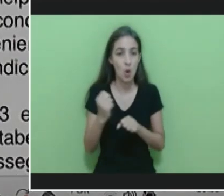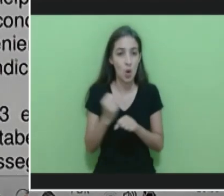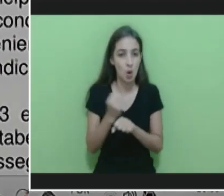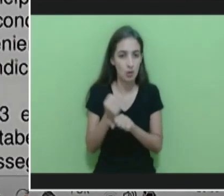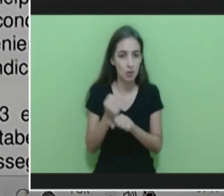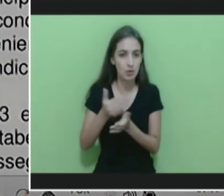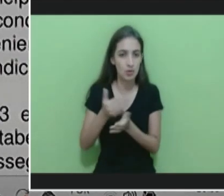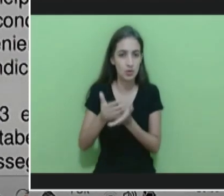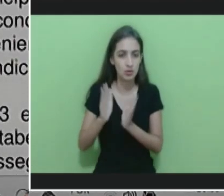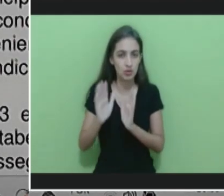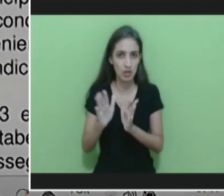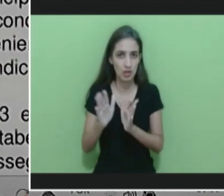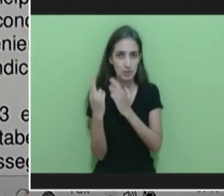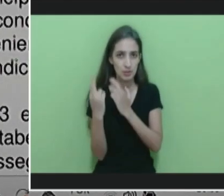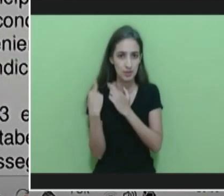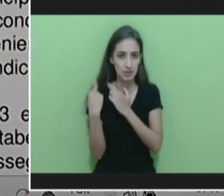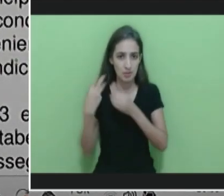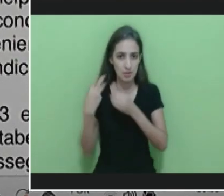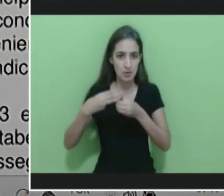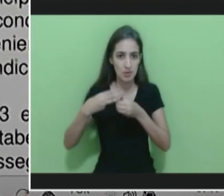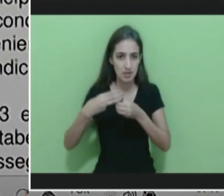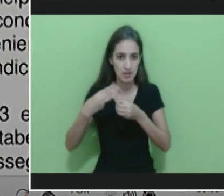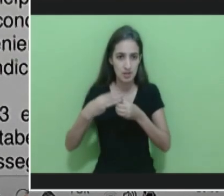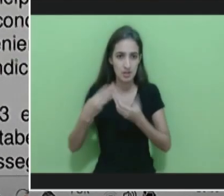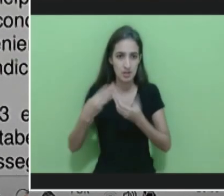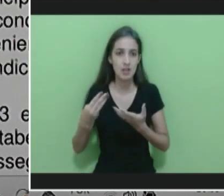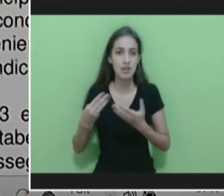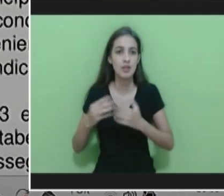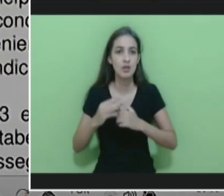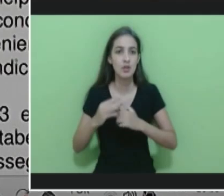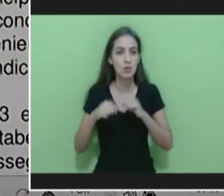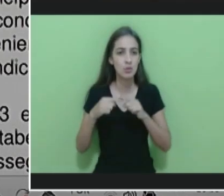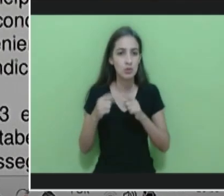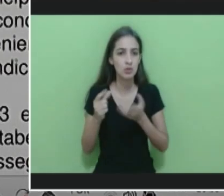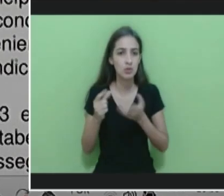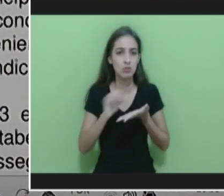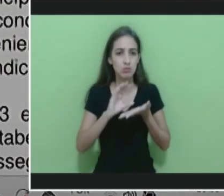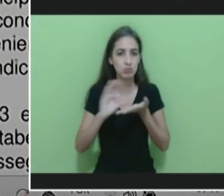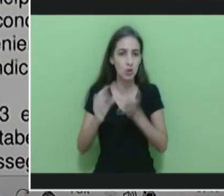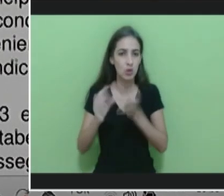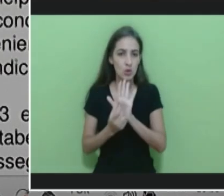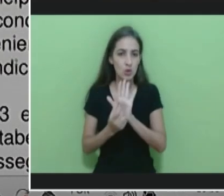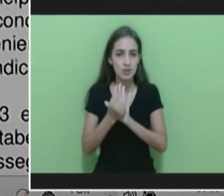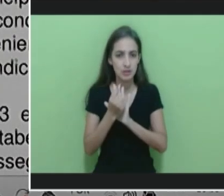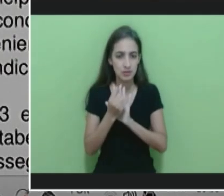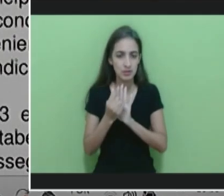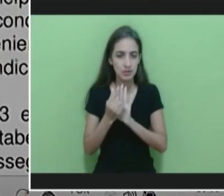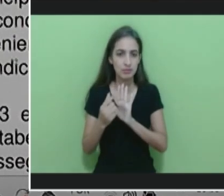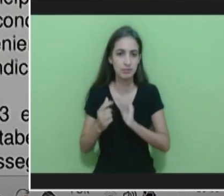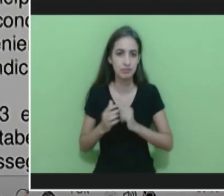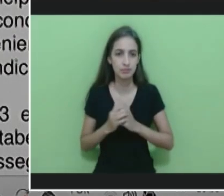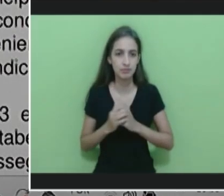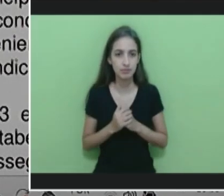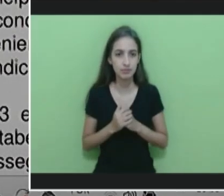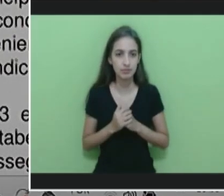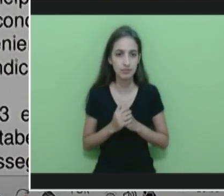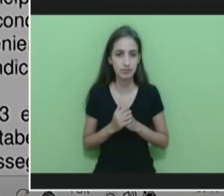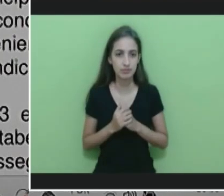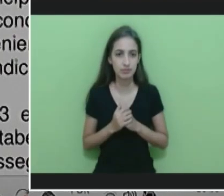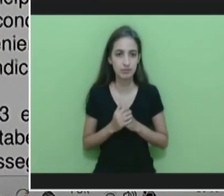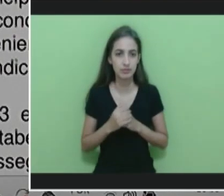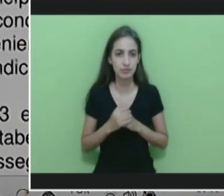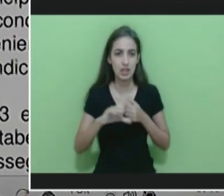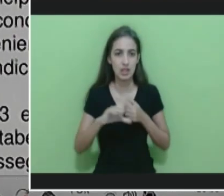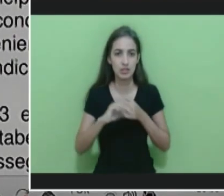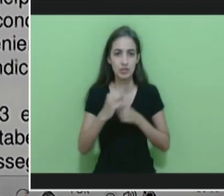do município terão prioridade na alocação dos recursos orçamentários e financeiros até sua conclusão. Artigo 36.